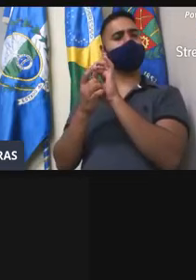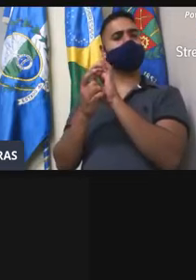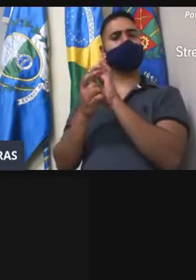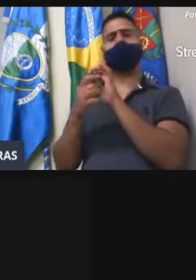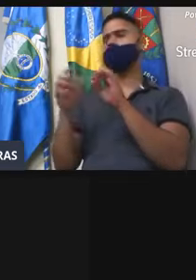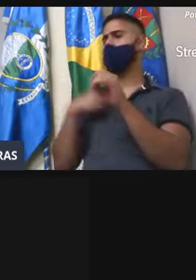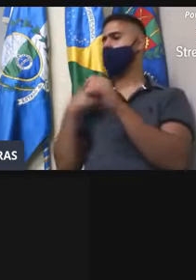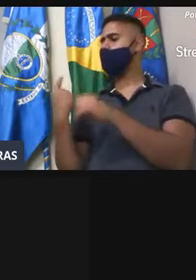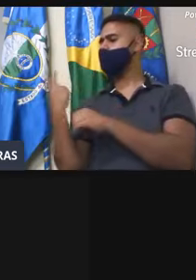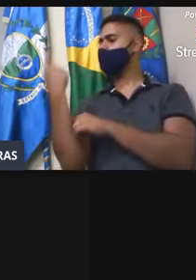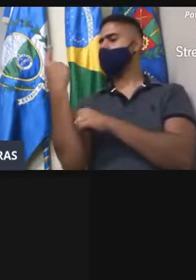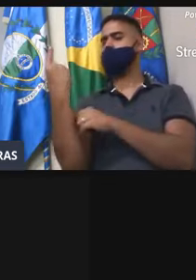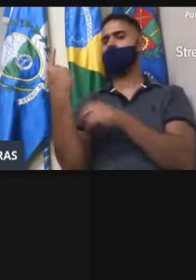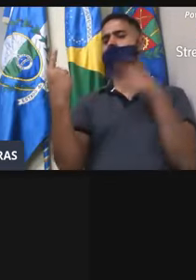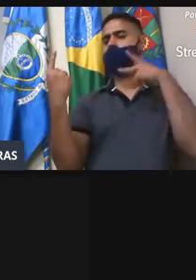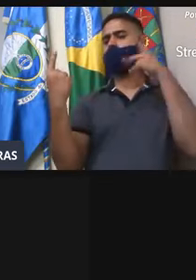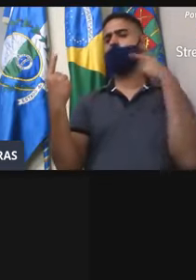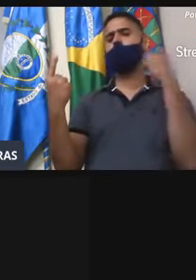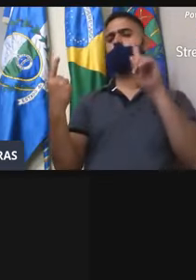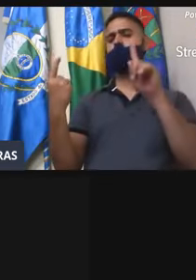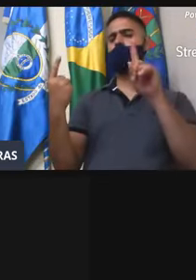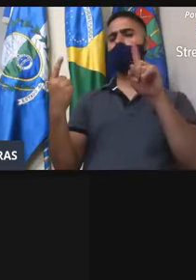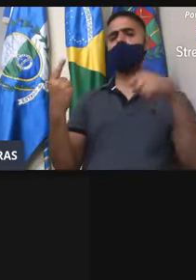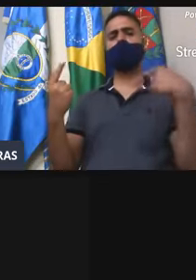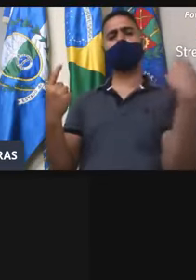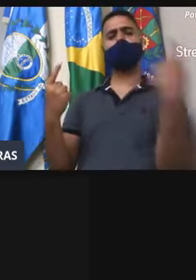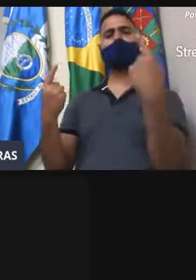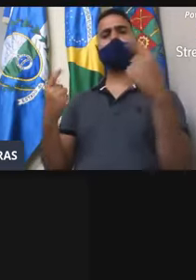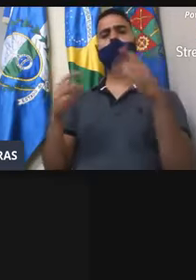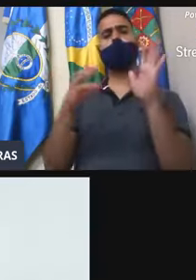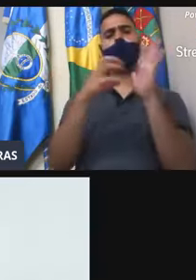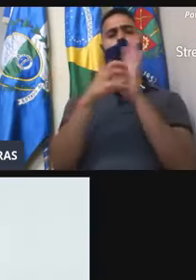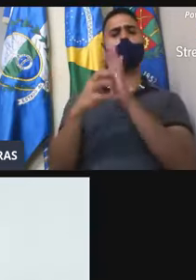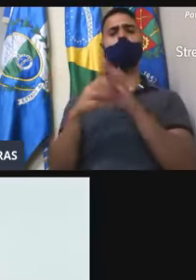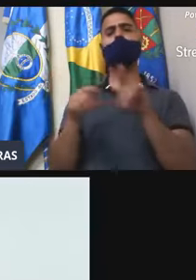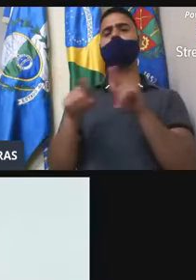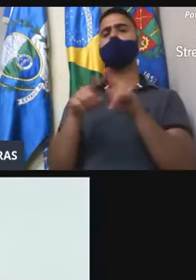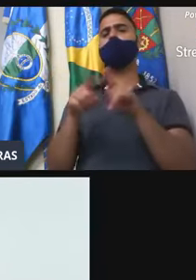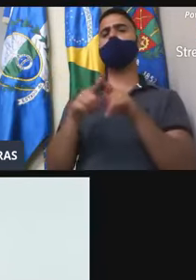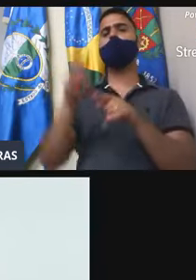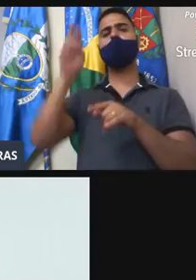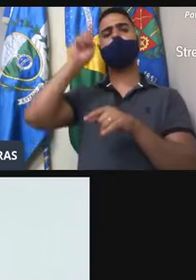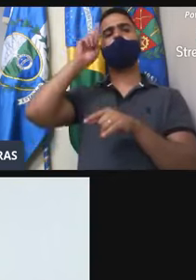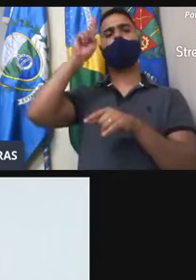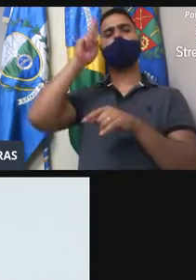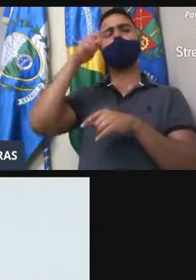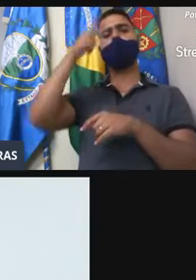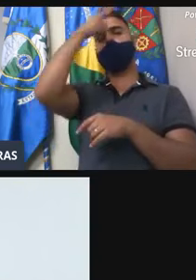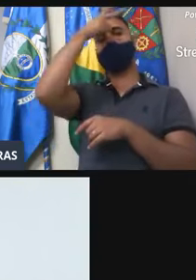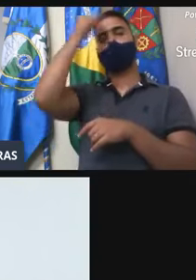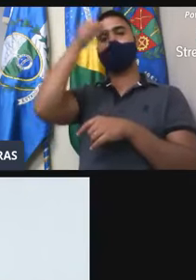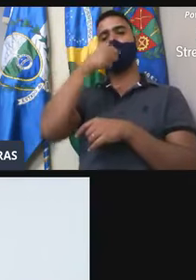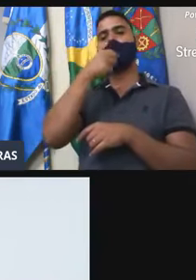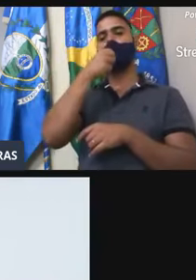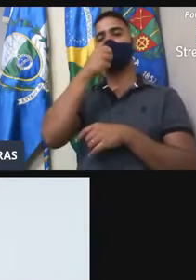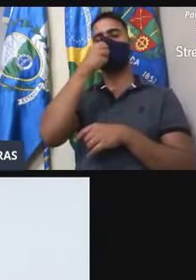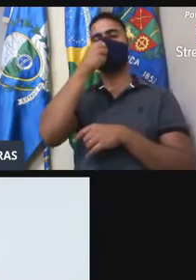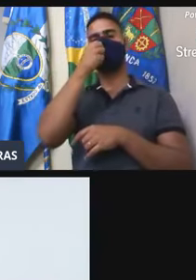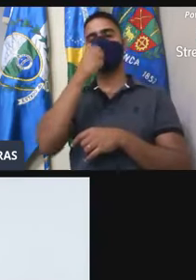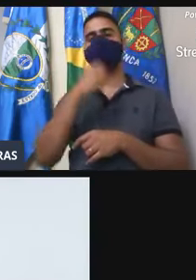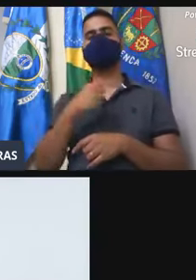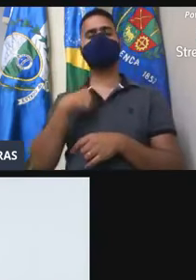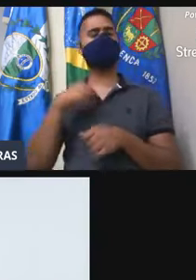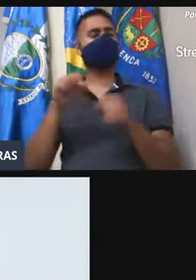um vereador, mas de toda essa casa e do executivo. Porque eu tenho feito